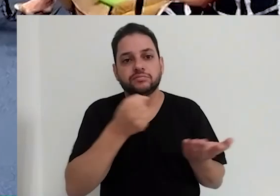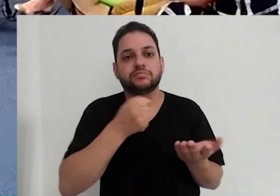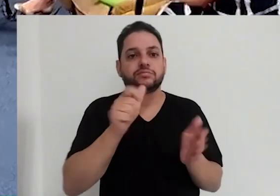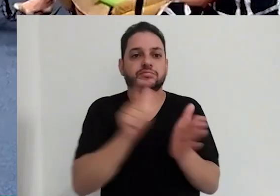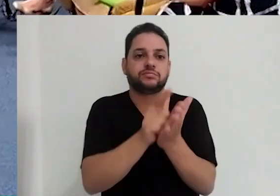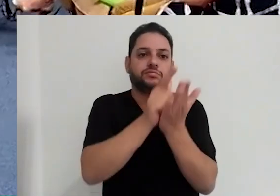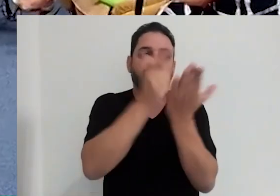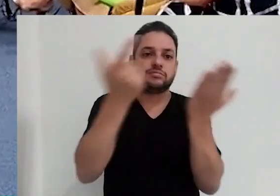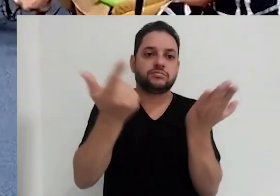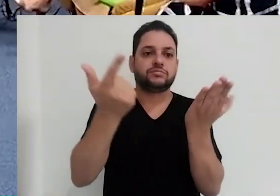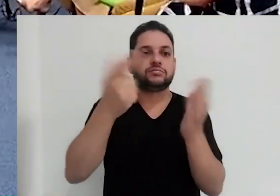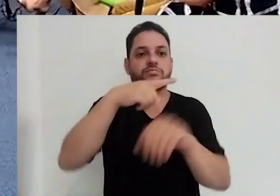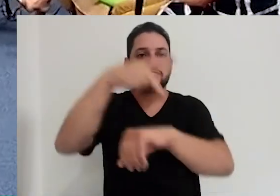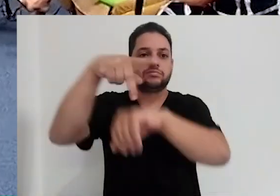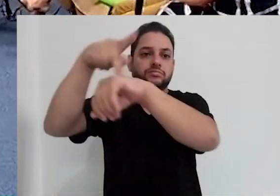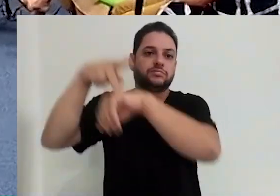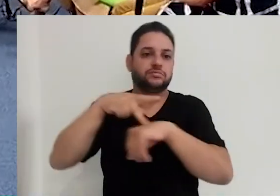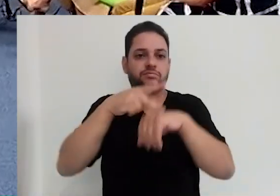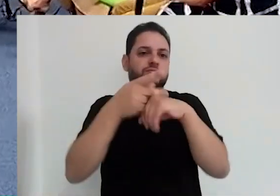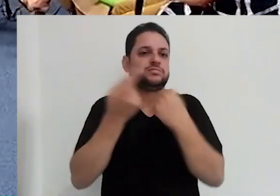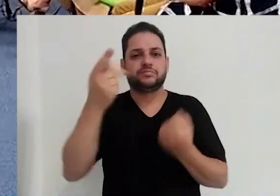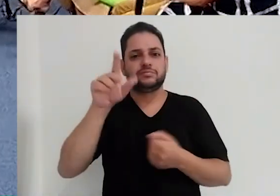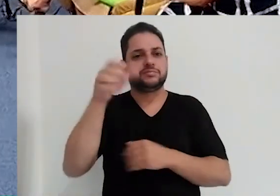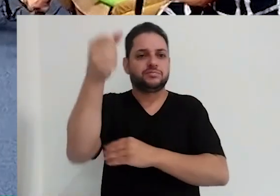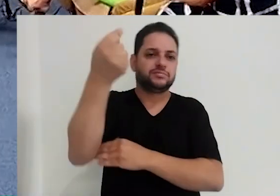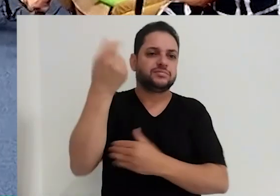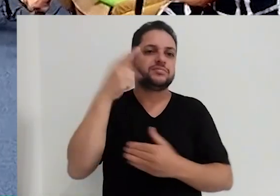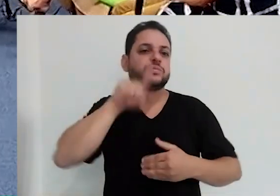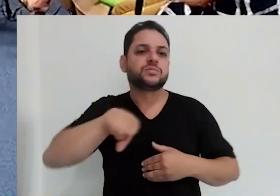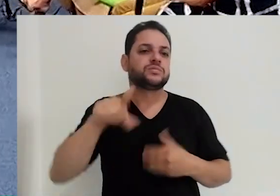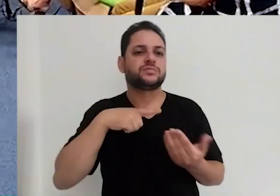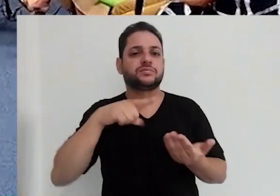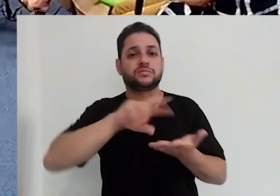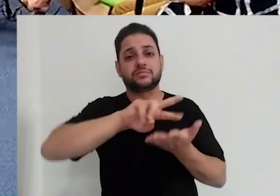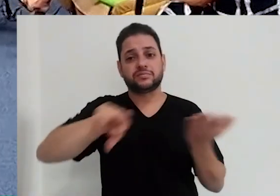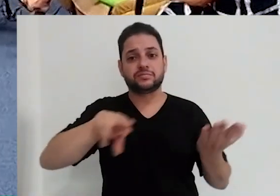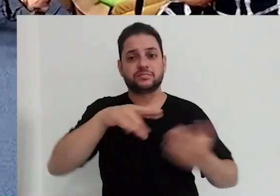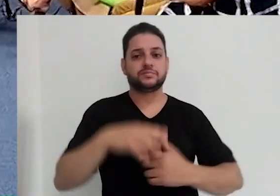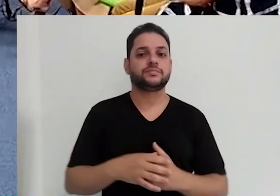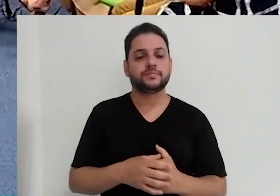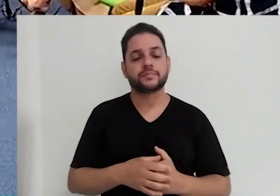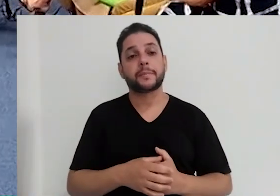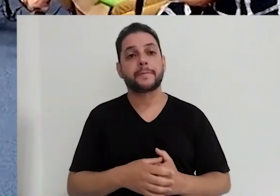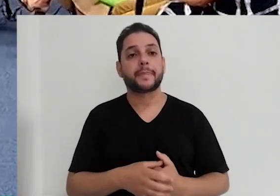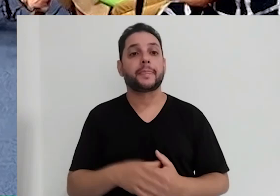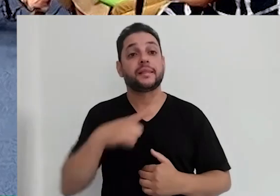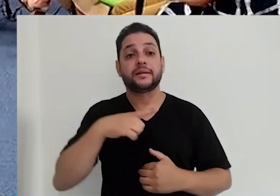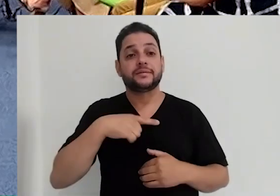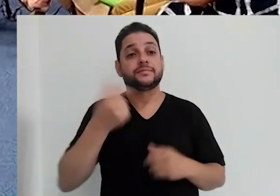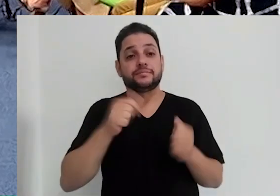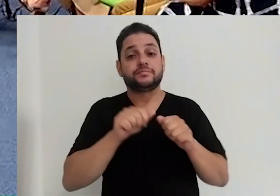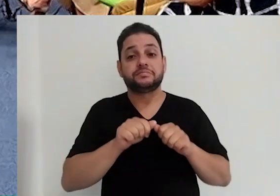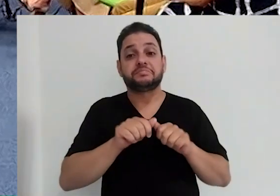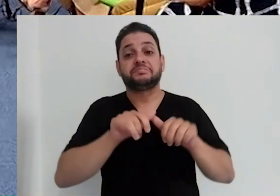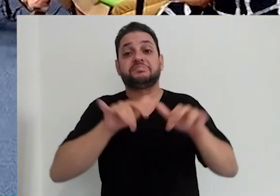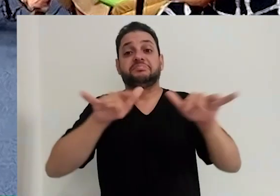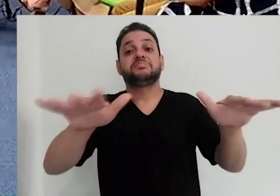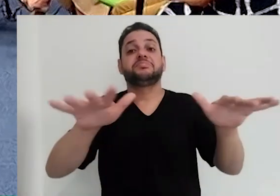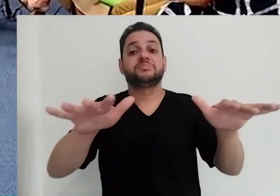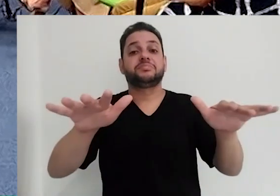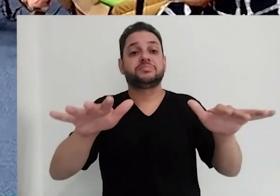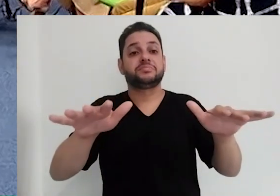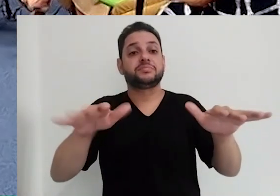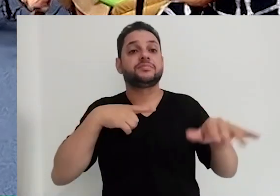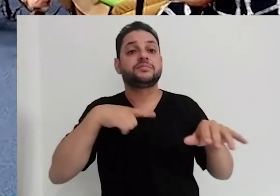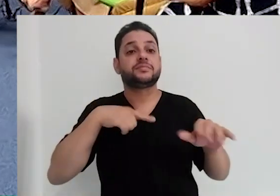ele entrevistou pro New York Times pro Guardian nesses jornais assim eh e foi e teve uma excelente repercussão nesse sentido sabe inclusive n